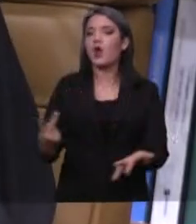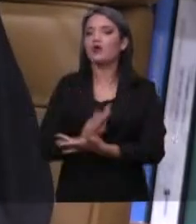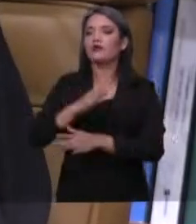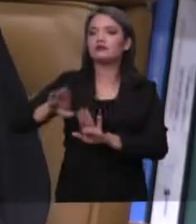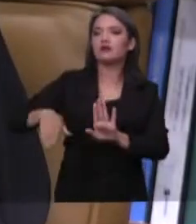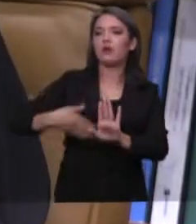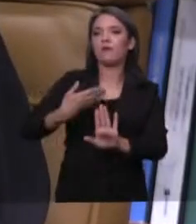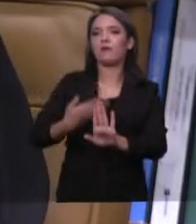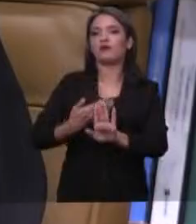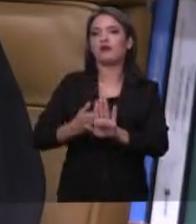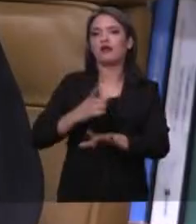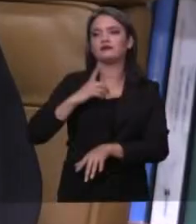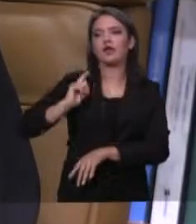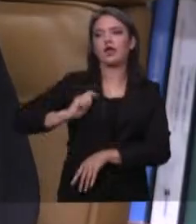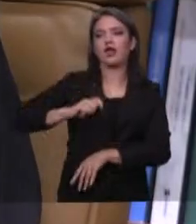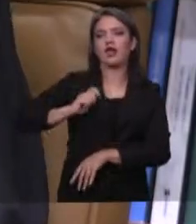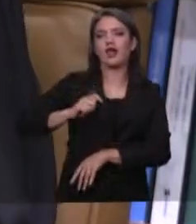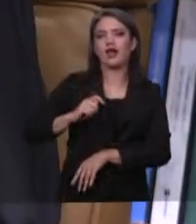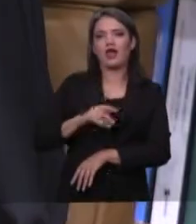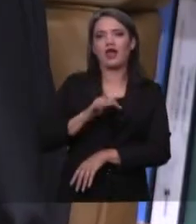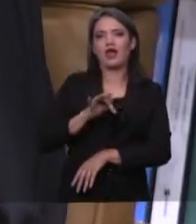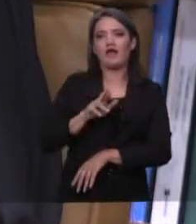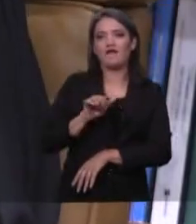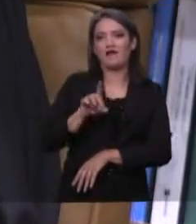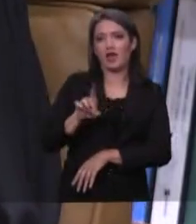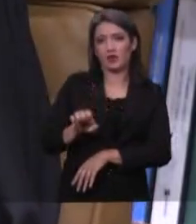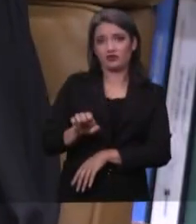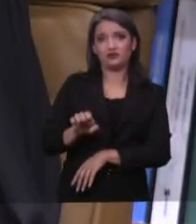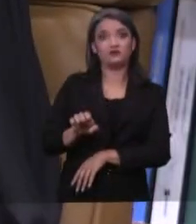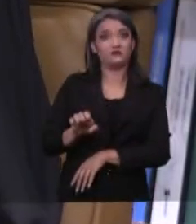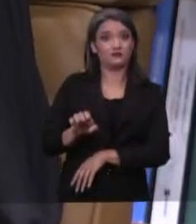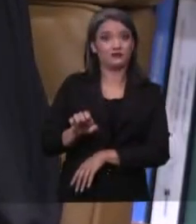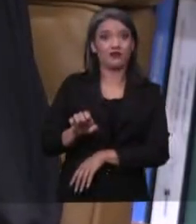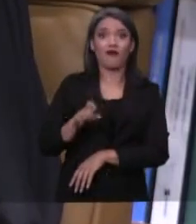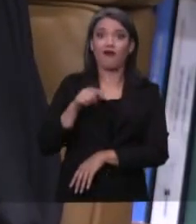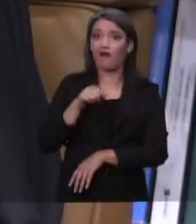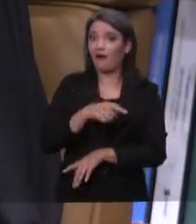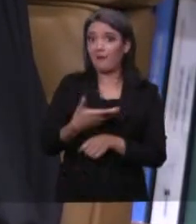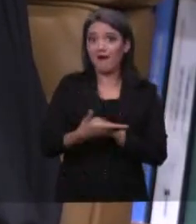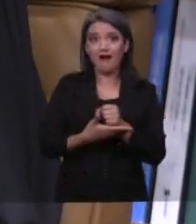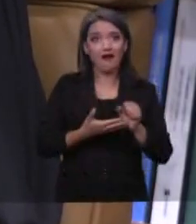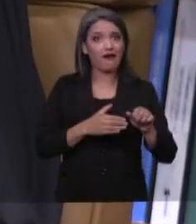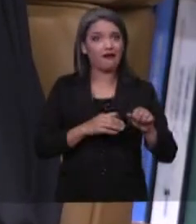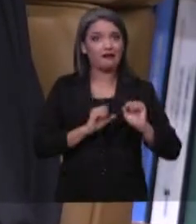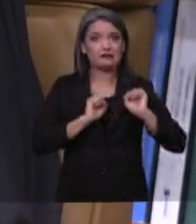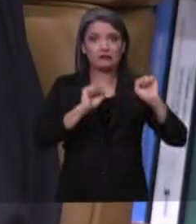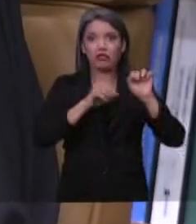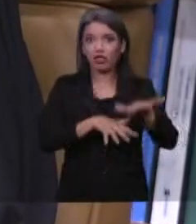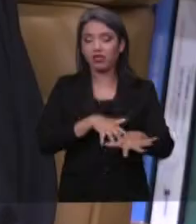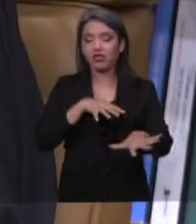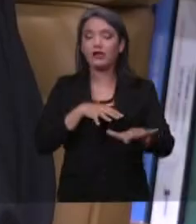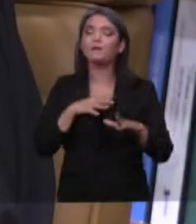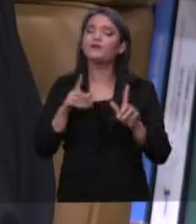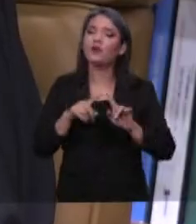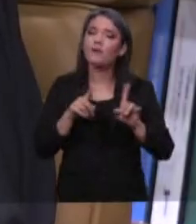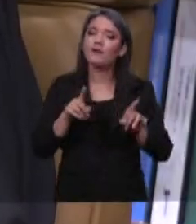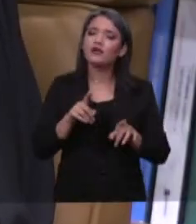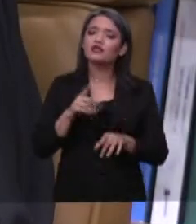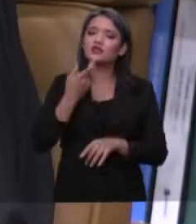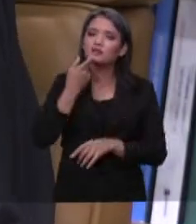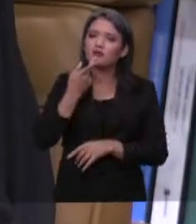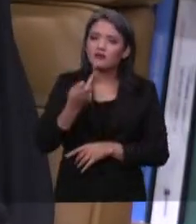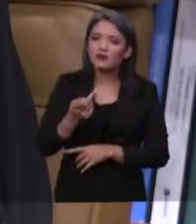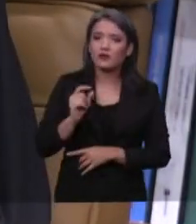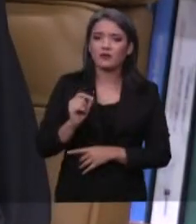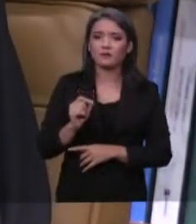processo eleitoral. E aqui eu gostaria de lembrar, apenas para ficar documentado historicamente, que